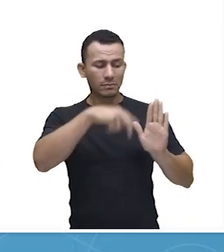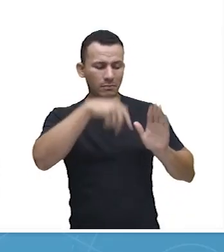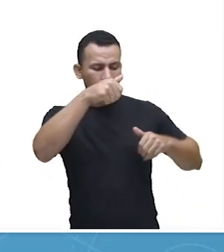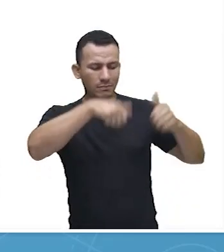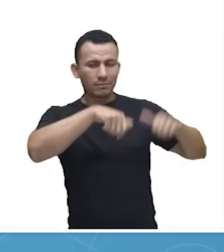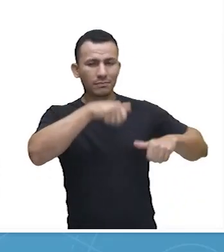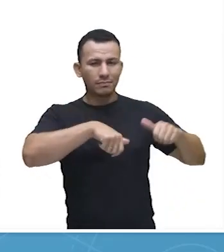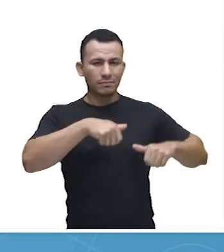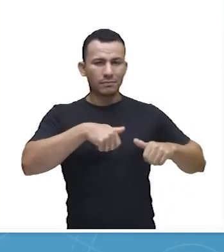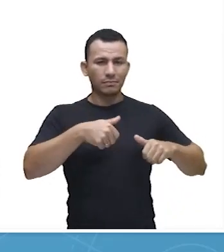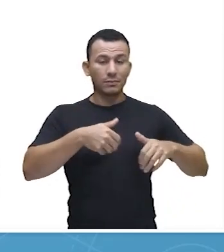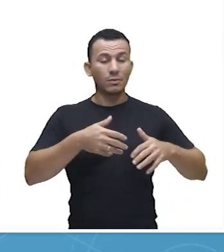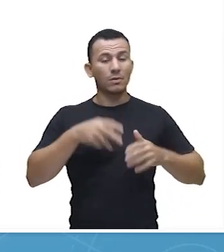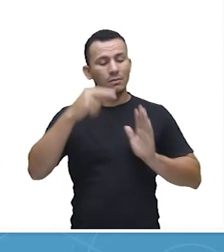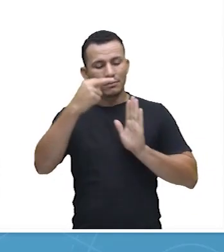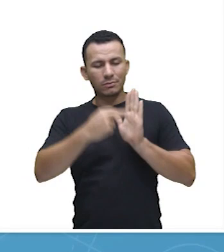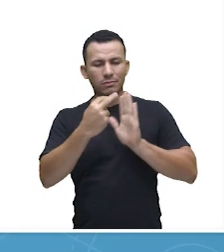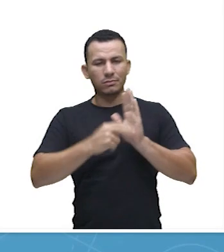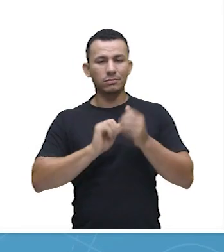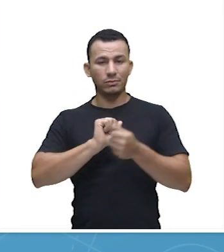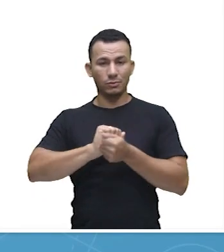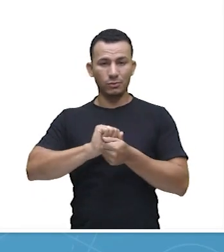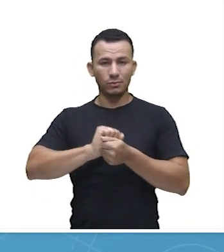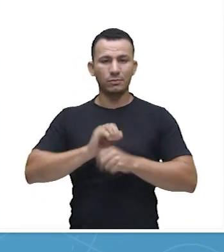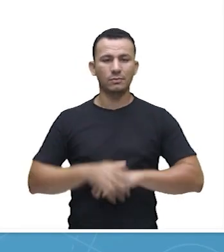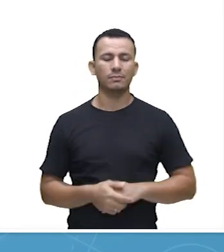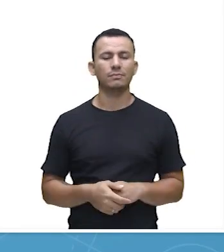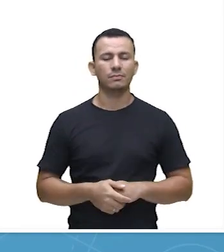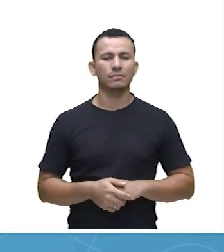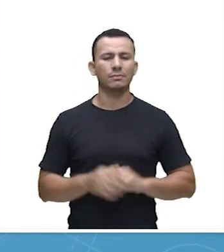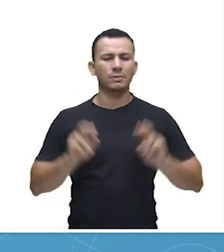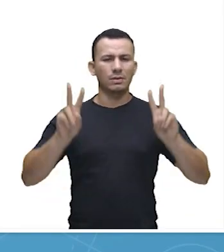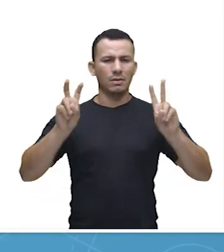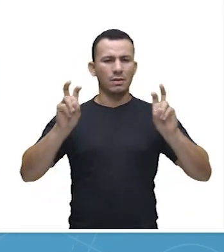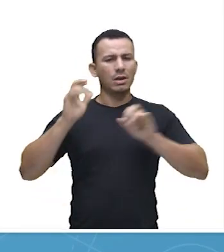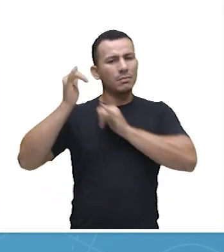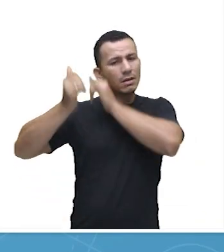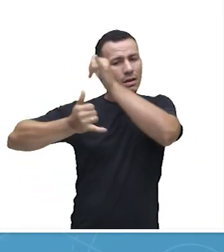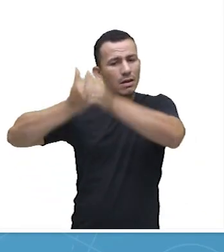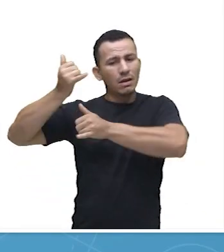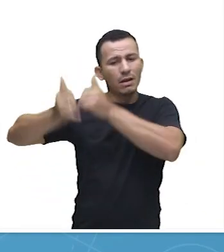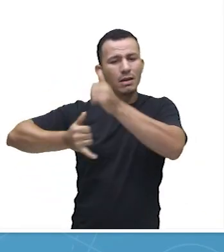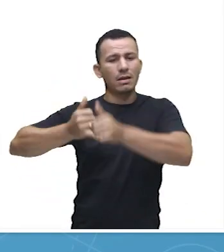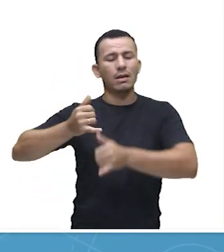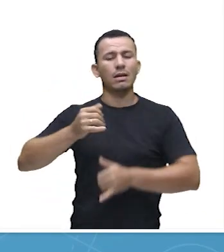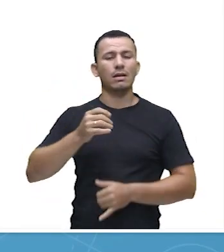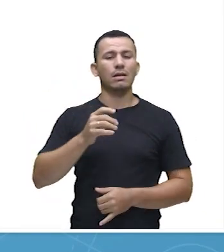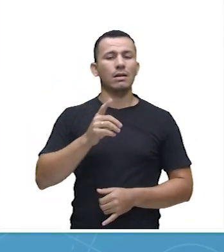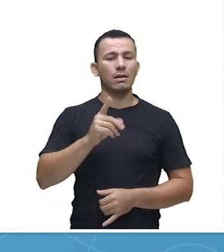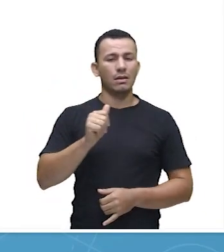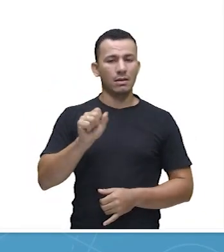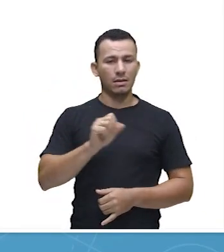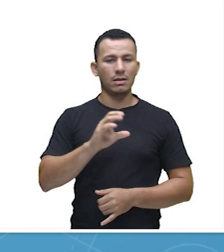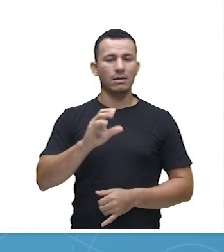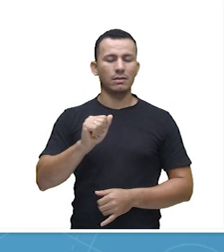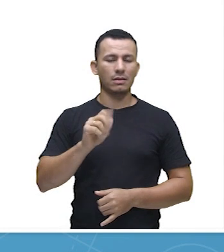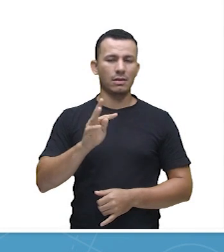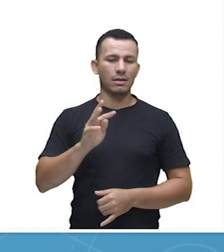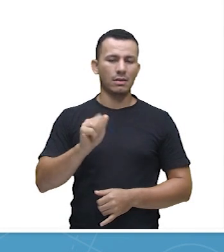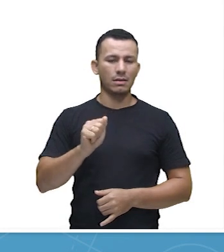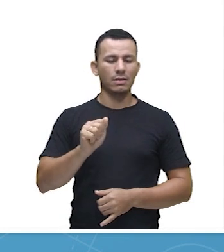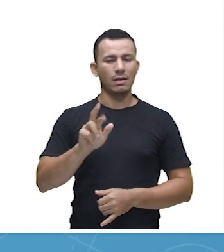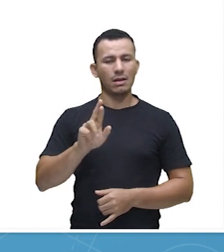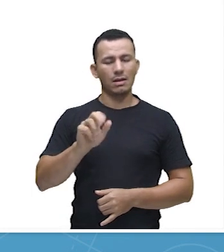me acompanhem na leitura. Olhem aí, o texto tem como título Lenda das Cataratas, não é? E aí a gente lembra que mito